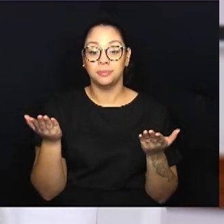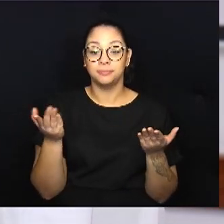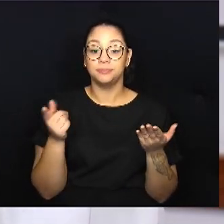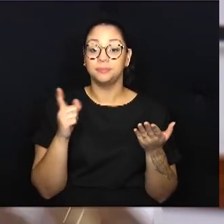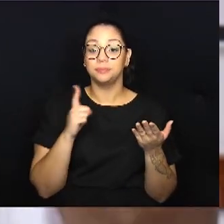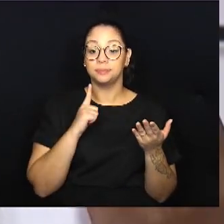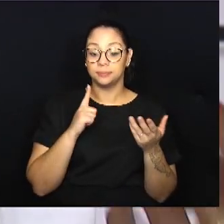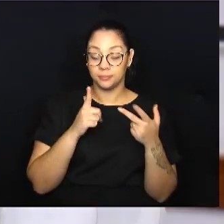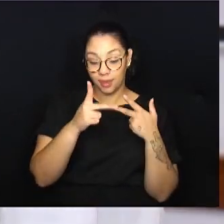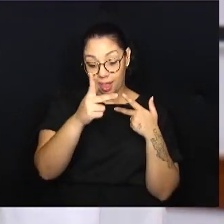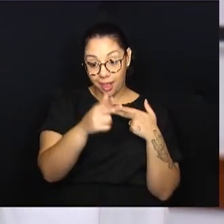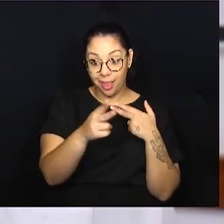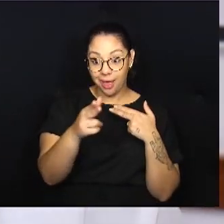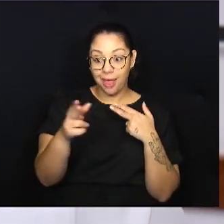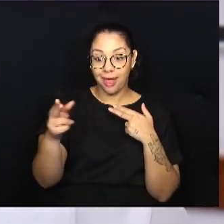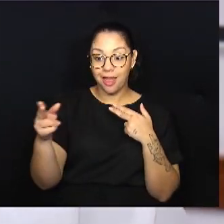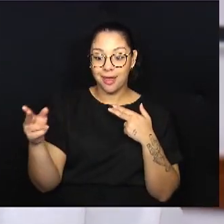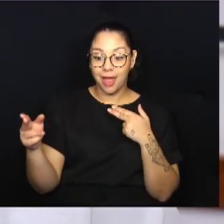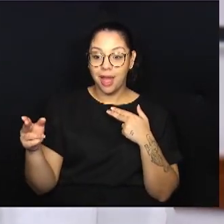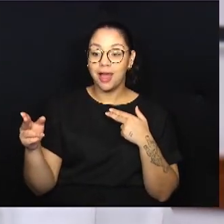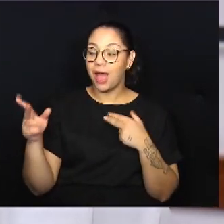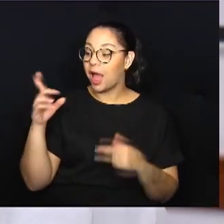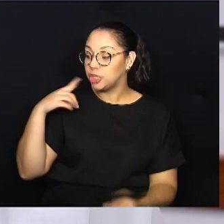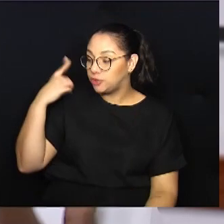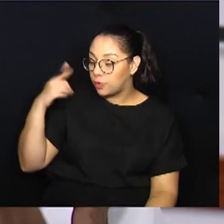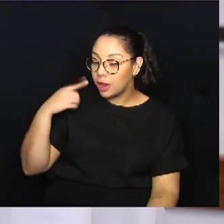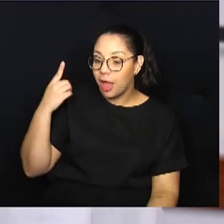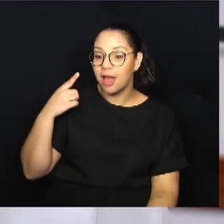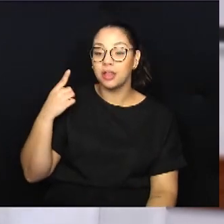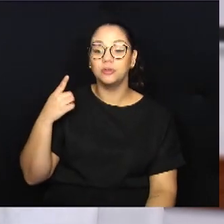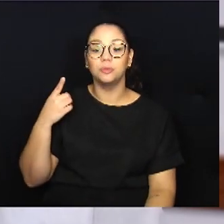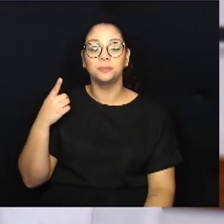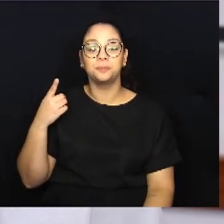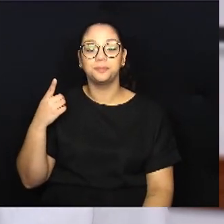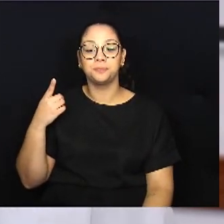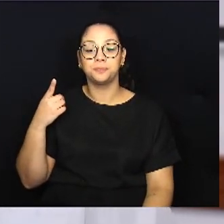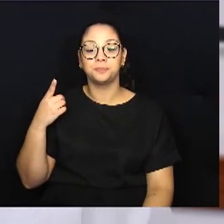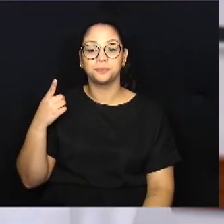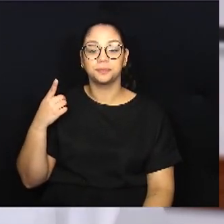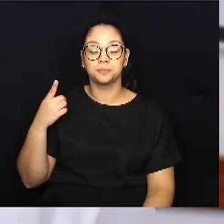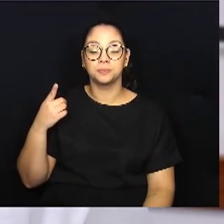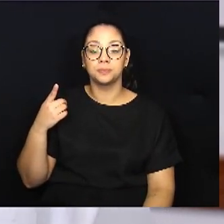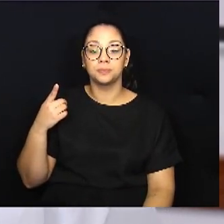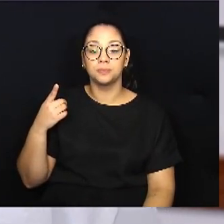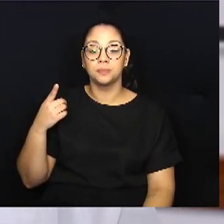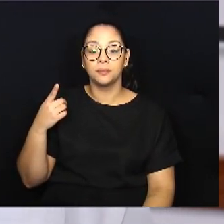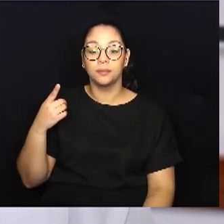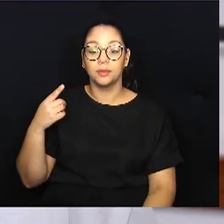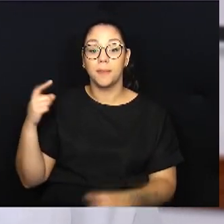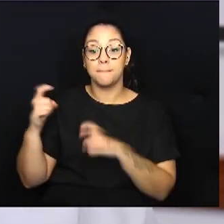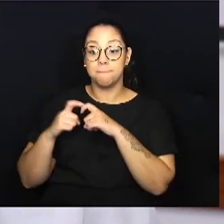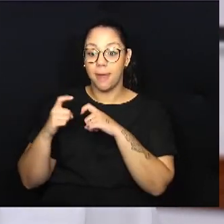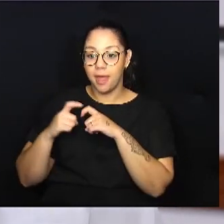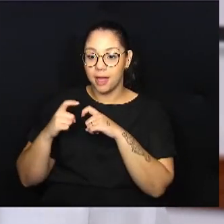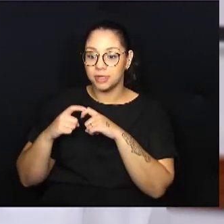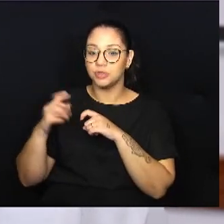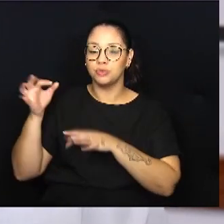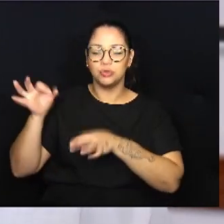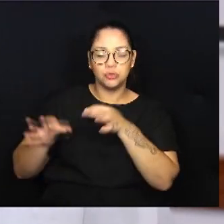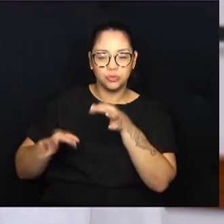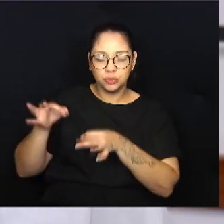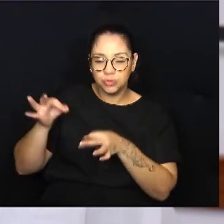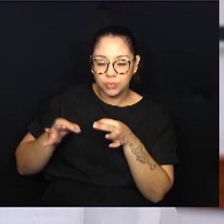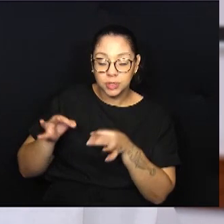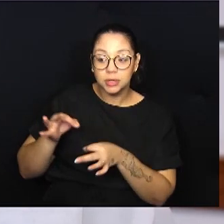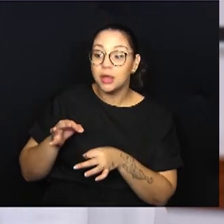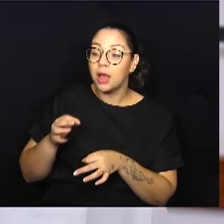eles se vejam, então, enquanto advogados, enquanto médicos, enquanto advogados, enquanto promotores e juízes, vendo que